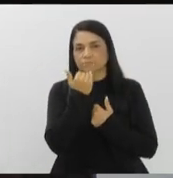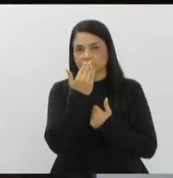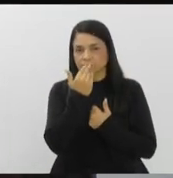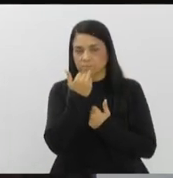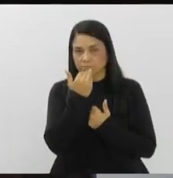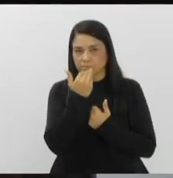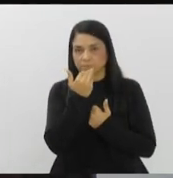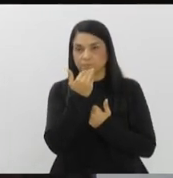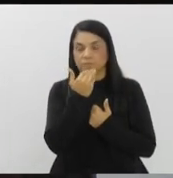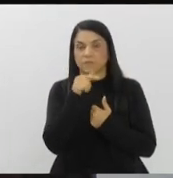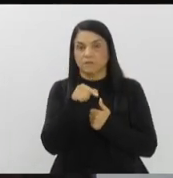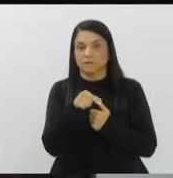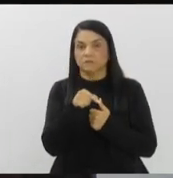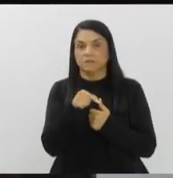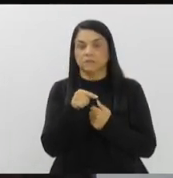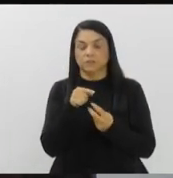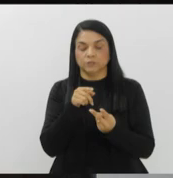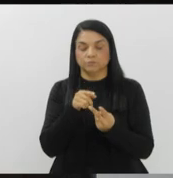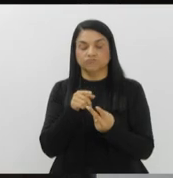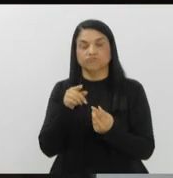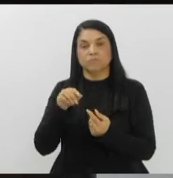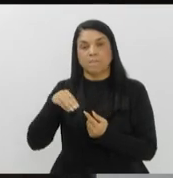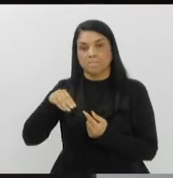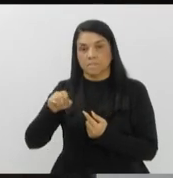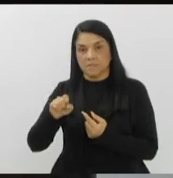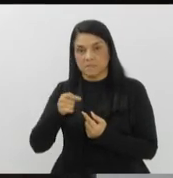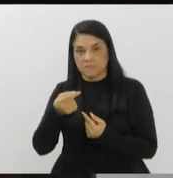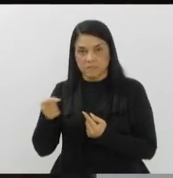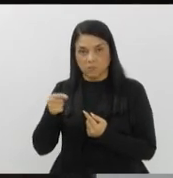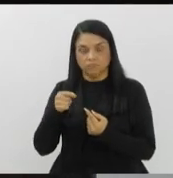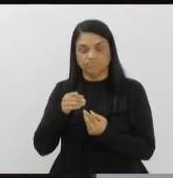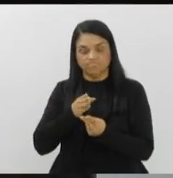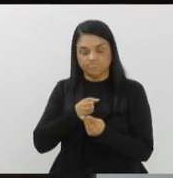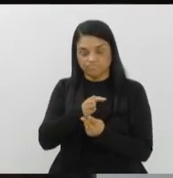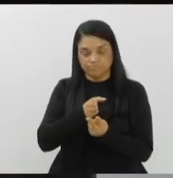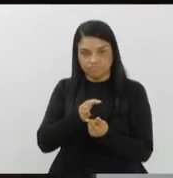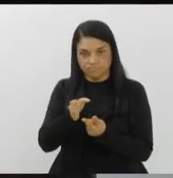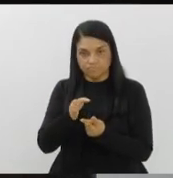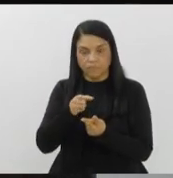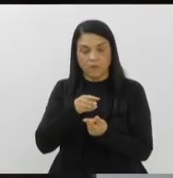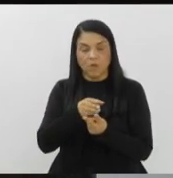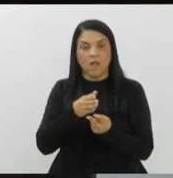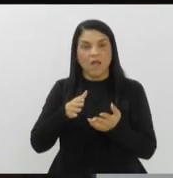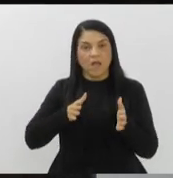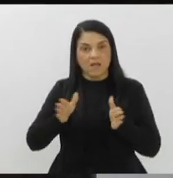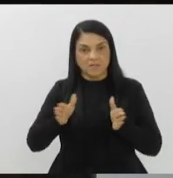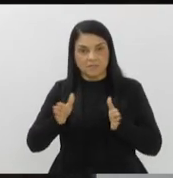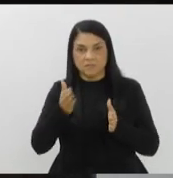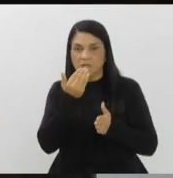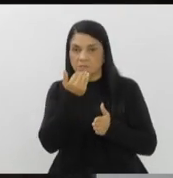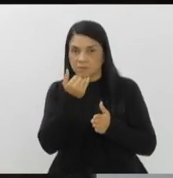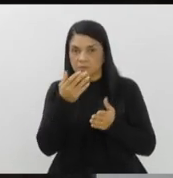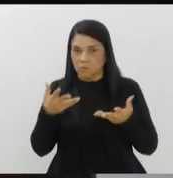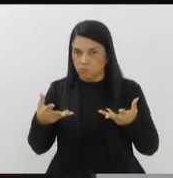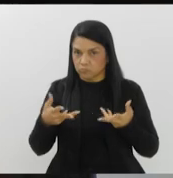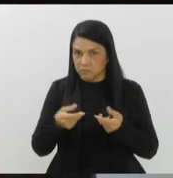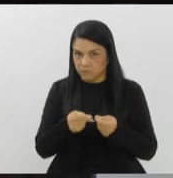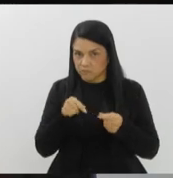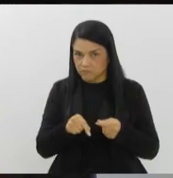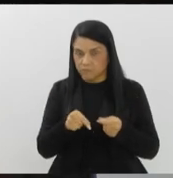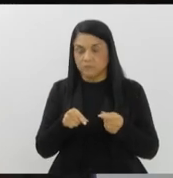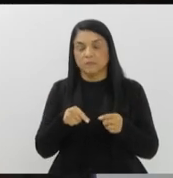E essa missão ela tem 2 eixos. O primeiro é o acesso à alimentação adequada e a superação da insegurança